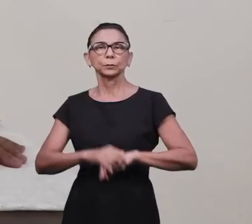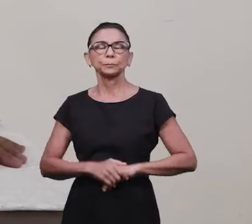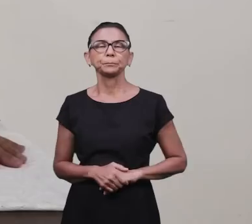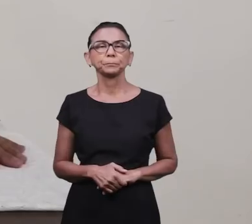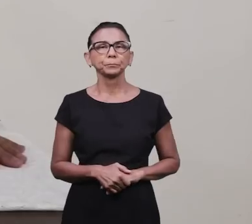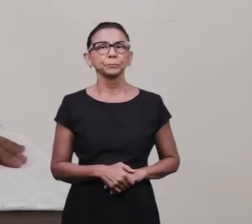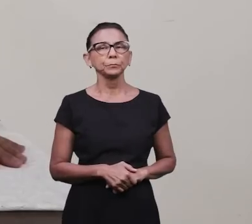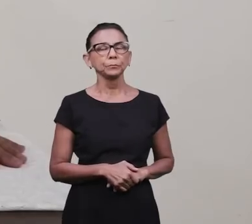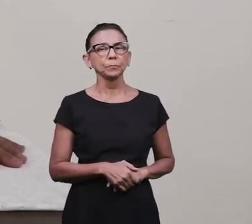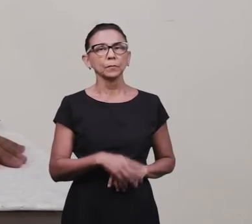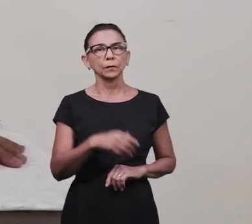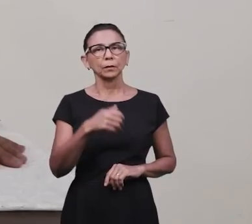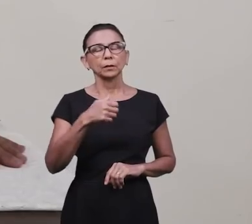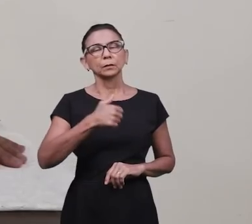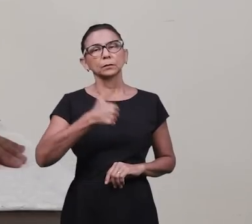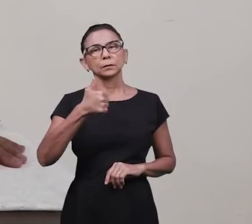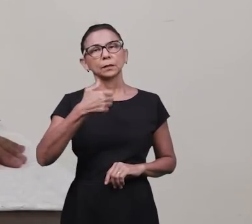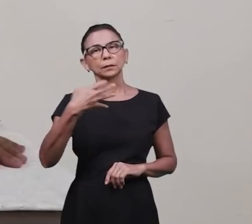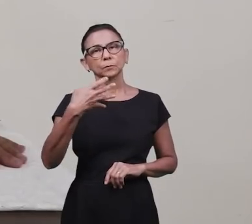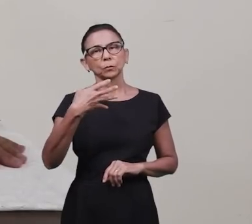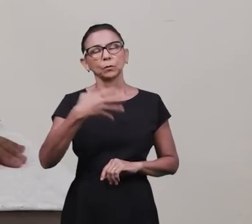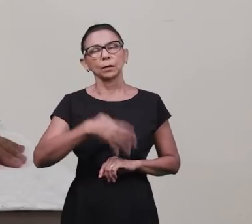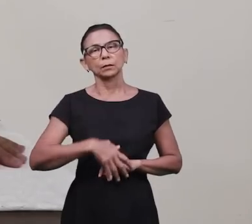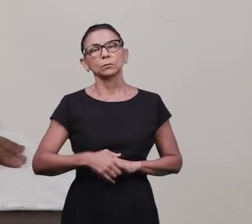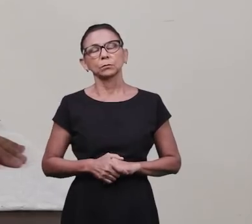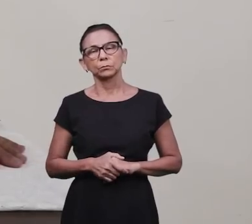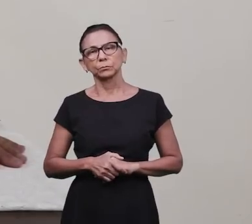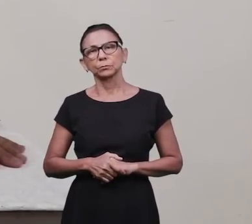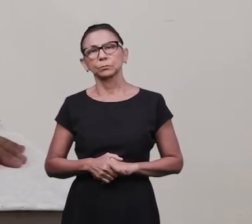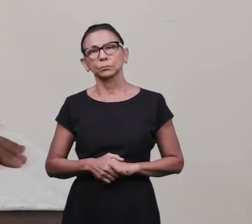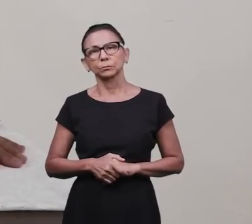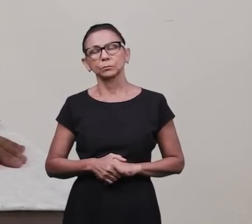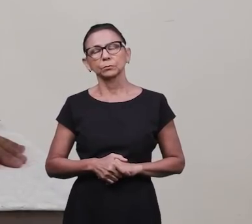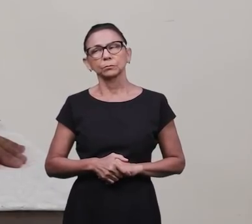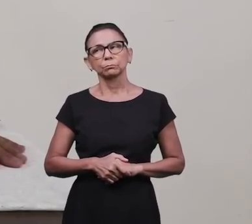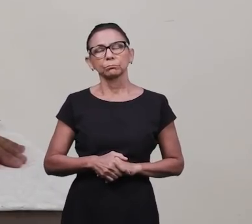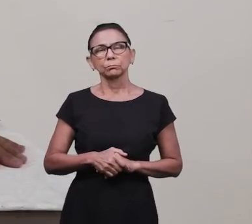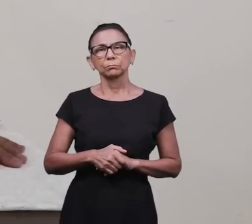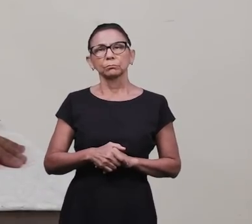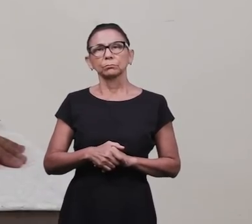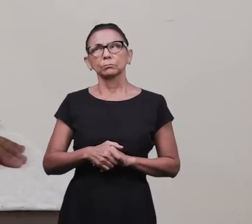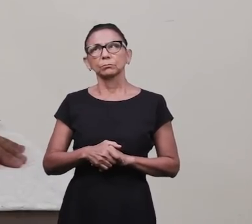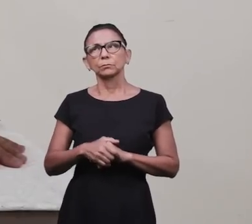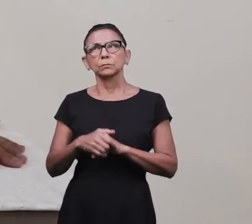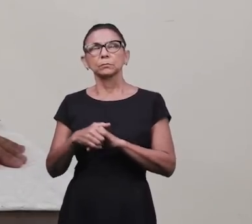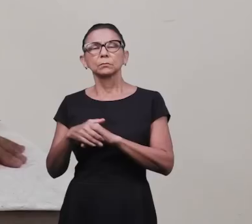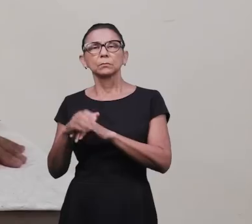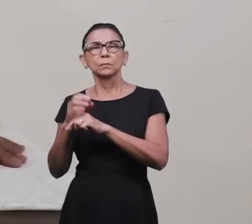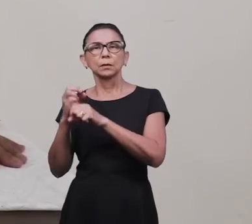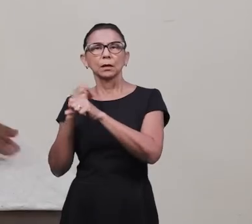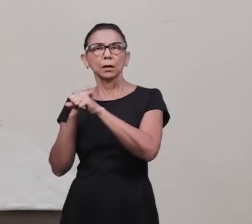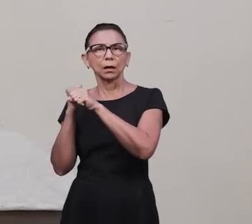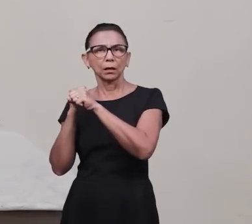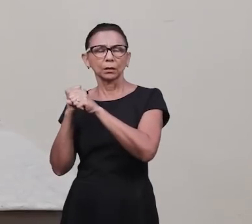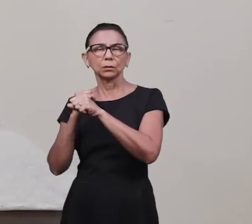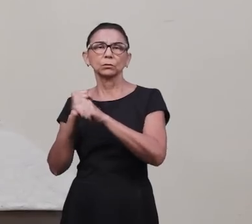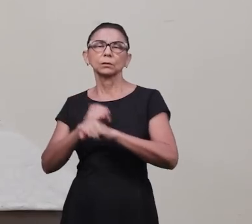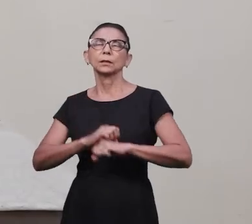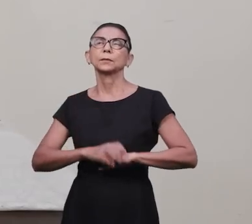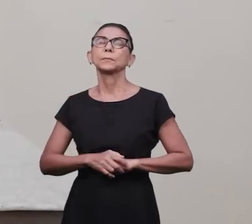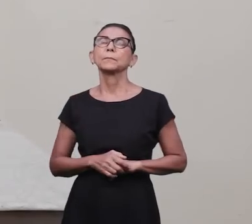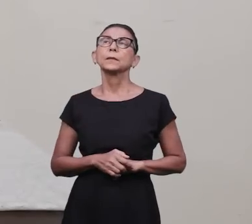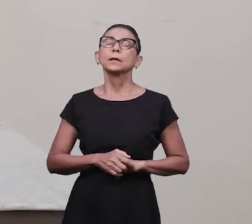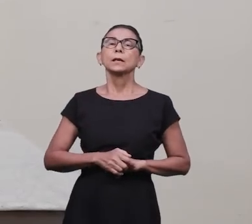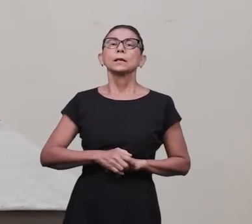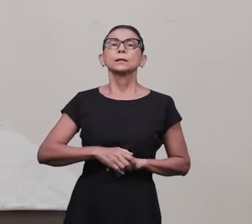Ao 14º ano do seu reinado, ele tomou uma decisão, porque o rei da